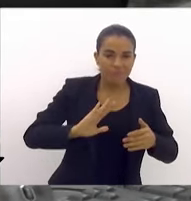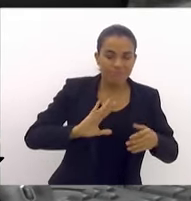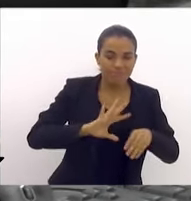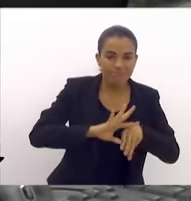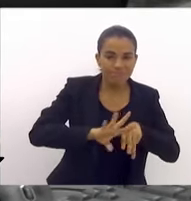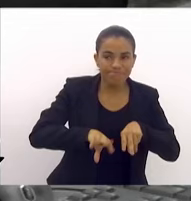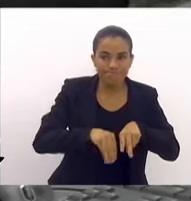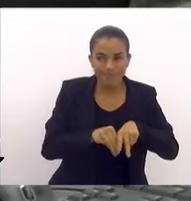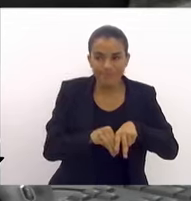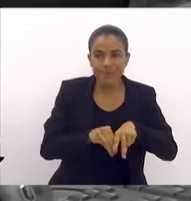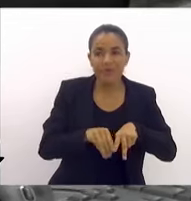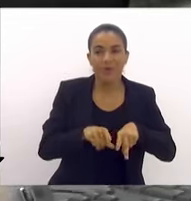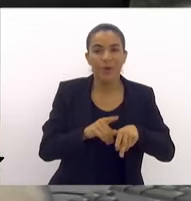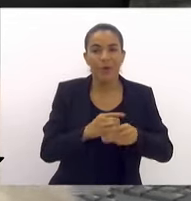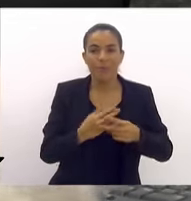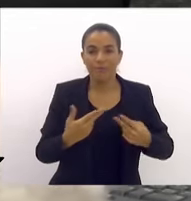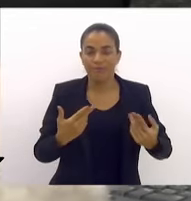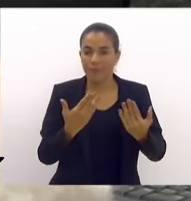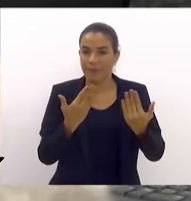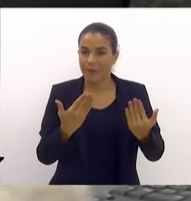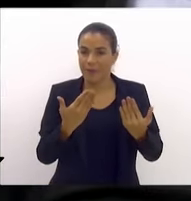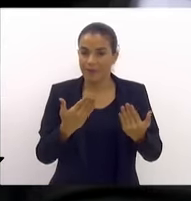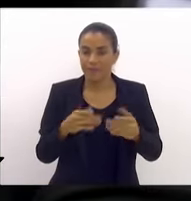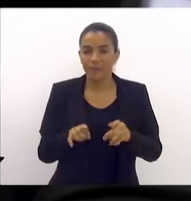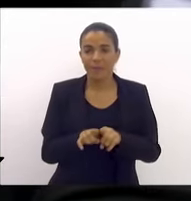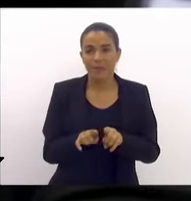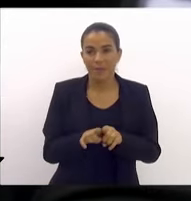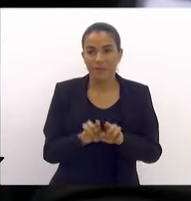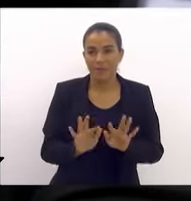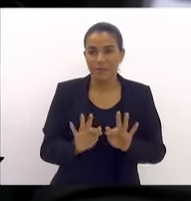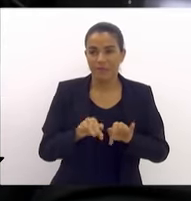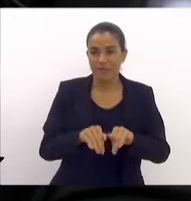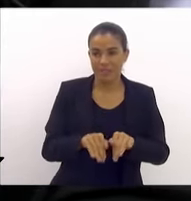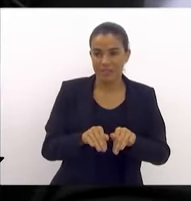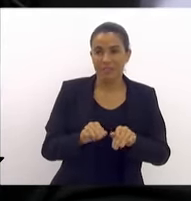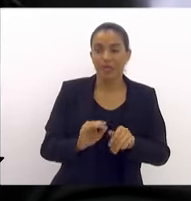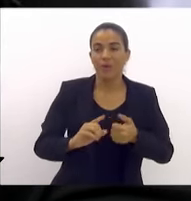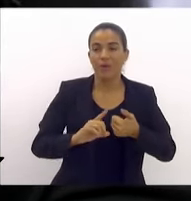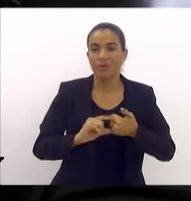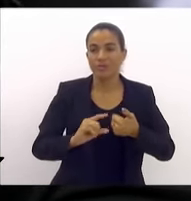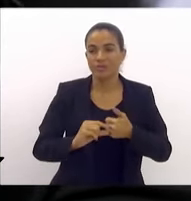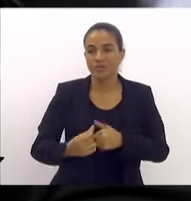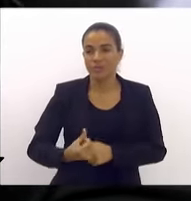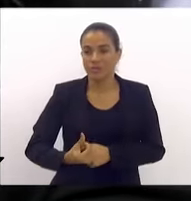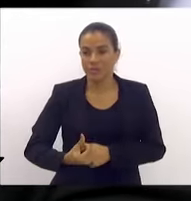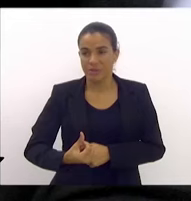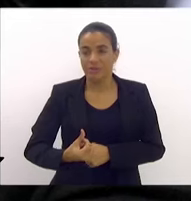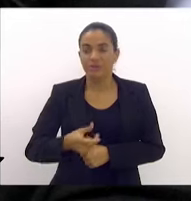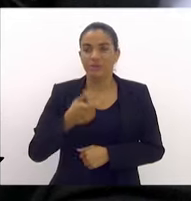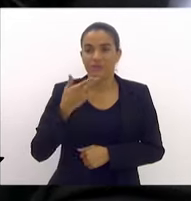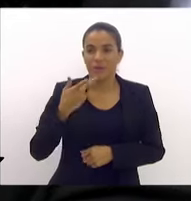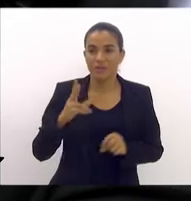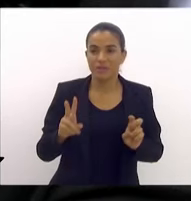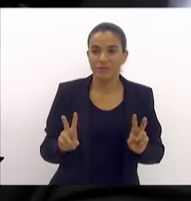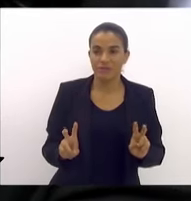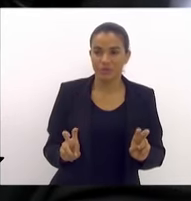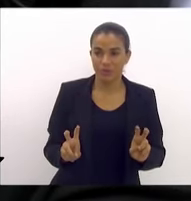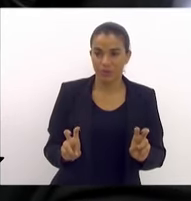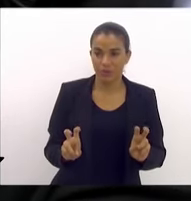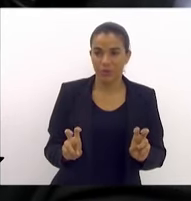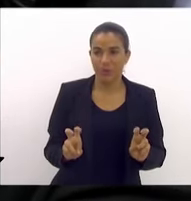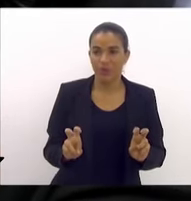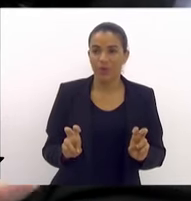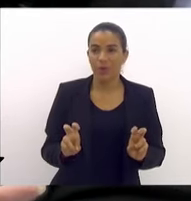algo que gere dúvida. E o artigo, para finalizar, presidente, aqui o artigo 6º, quando ele fala também, quando